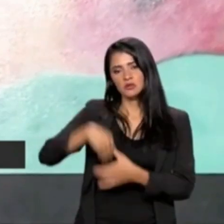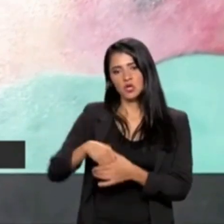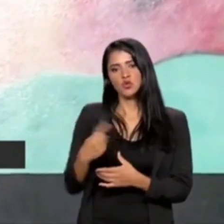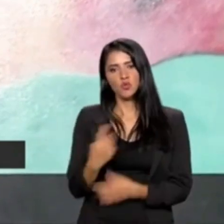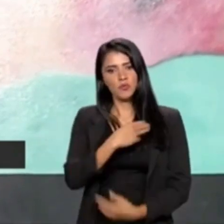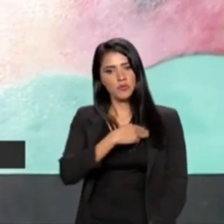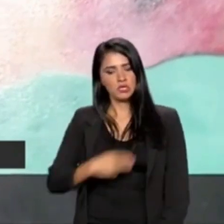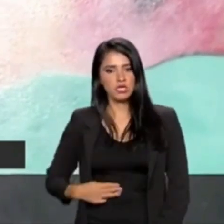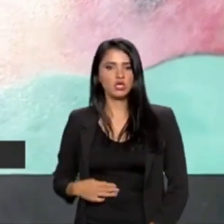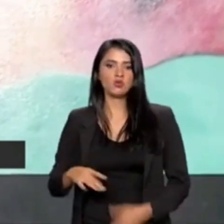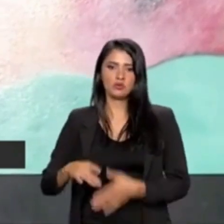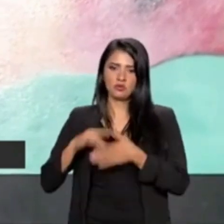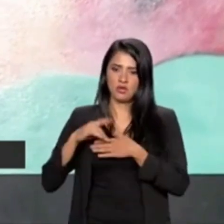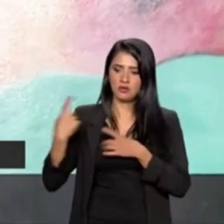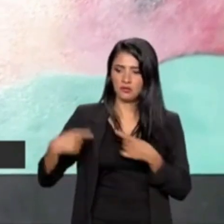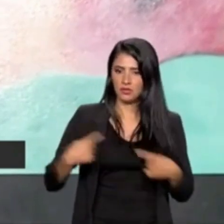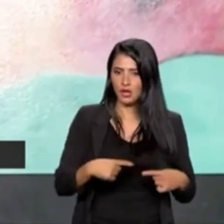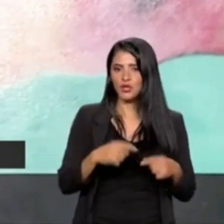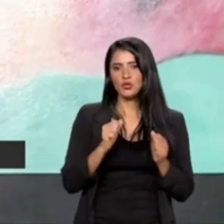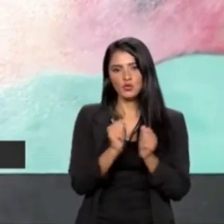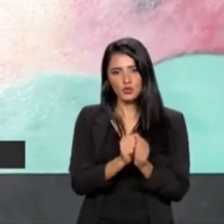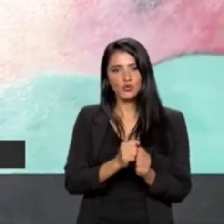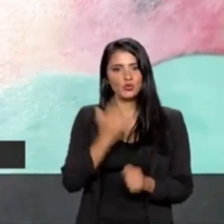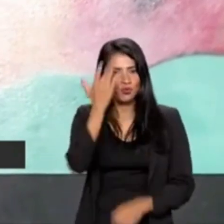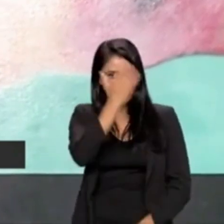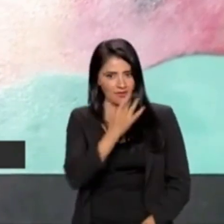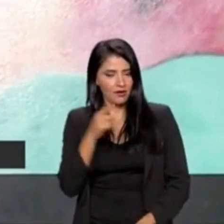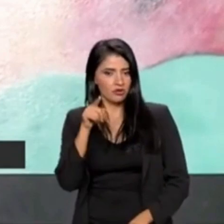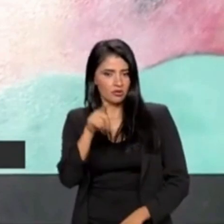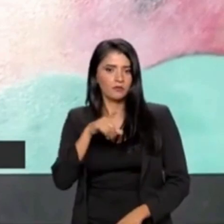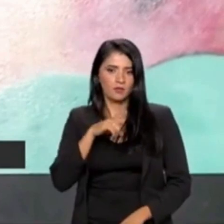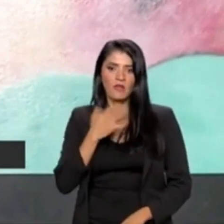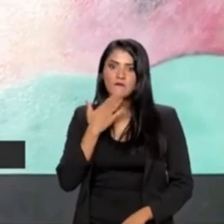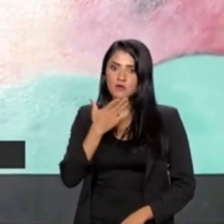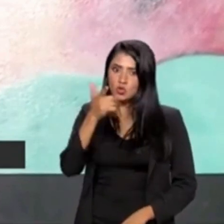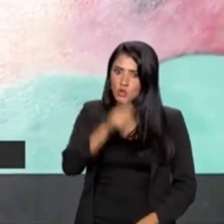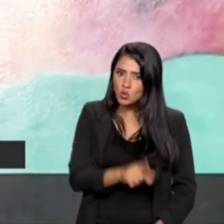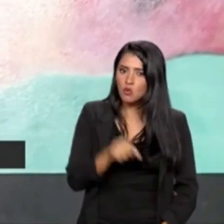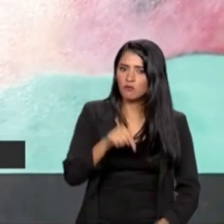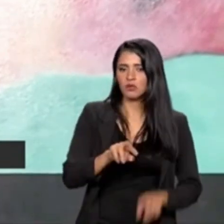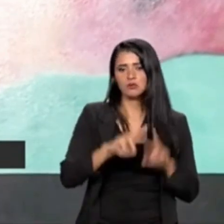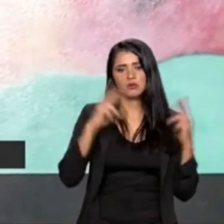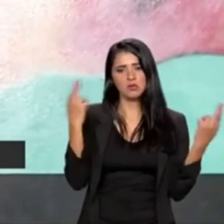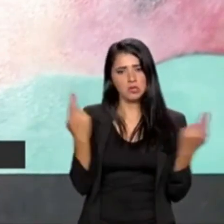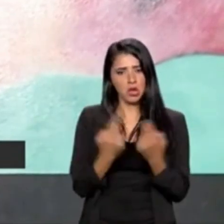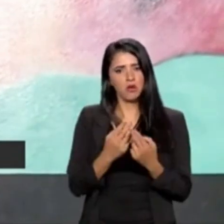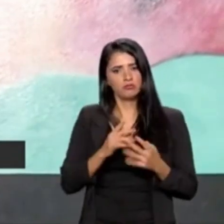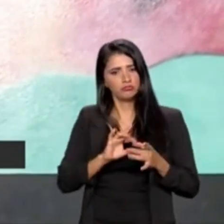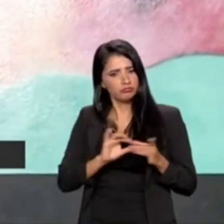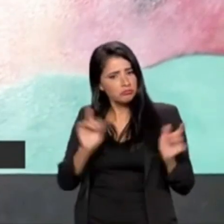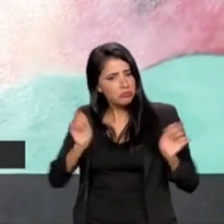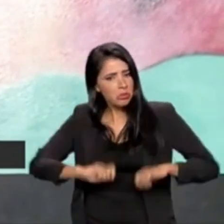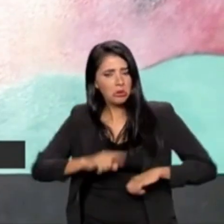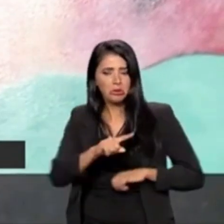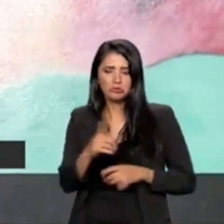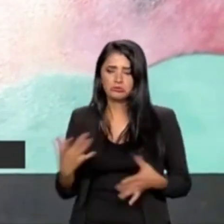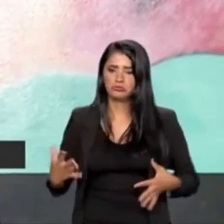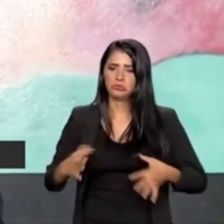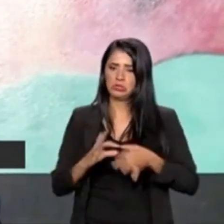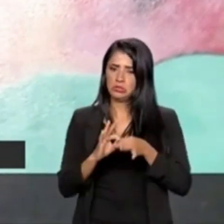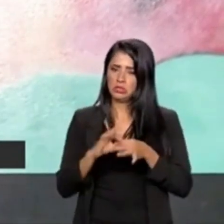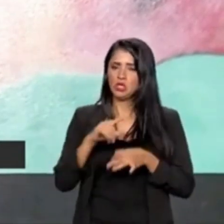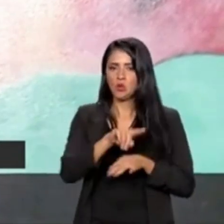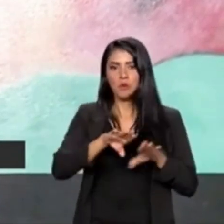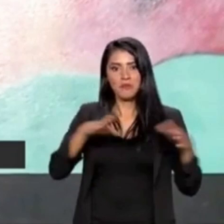lidera esse debate junto com o ministro Fernando Haddad na equipe econômica, reafirmou aqui na reunião a disposição de estar unida, conjunto